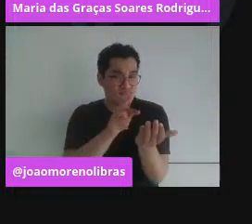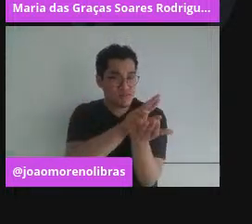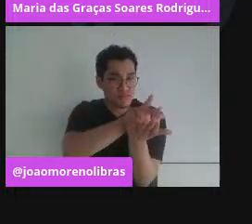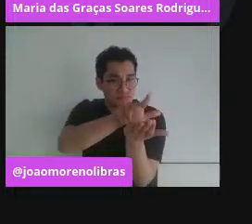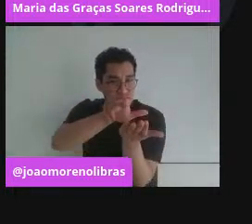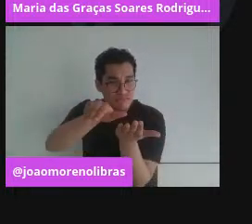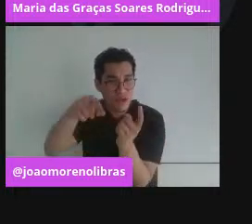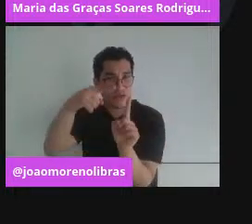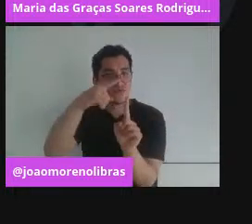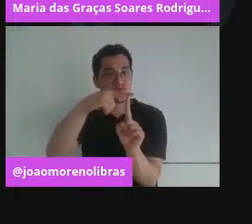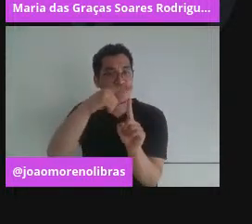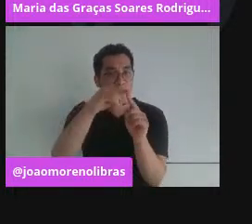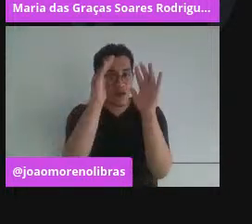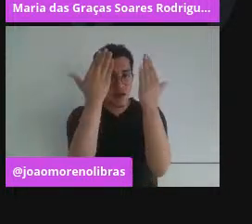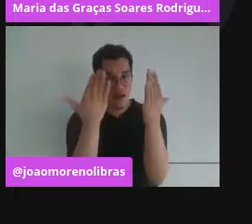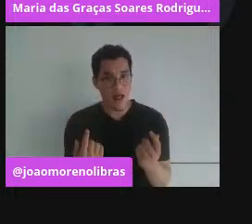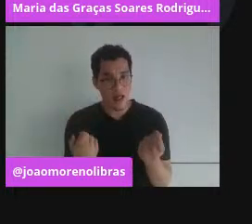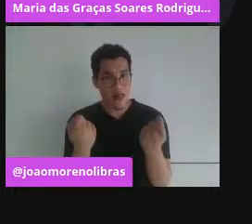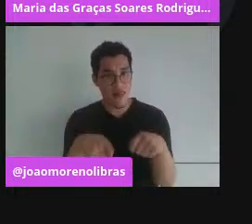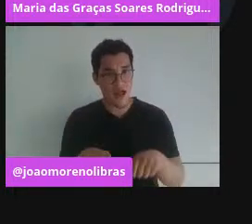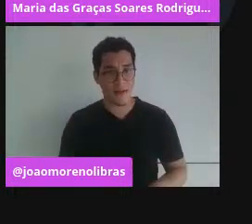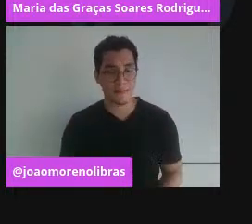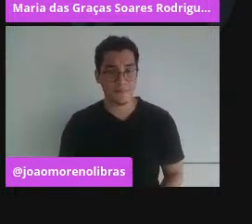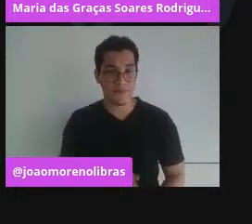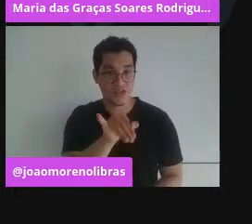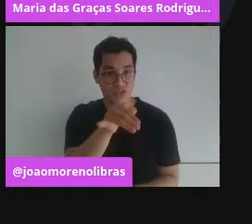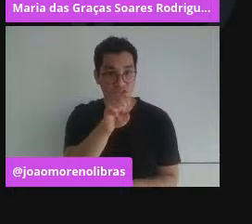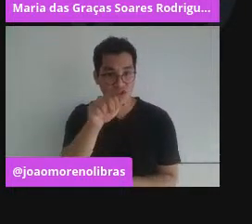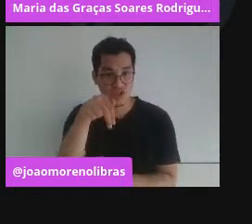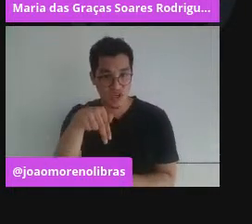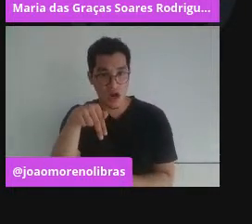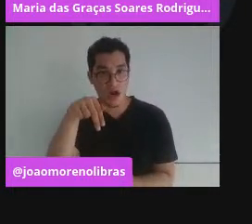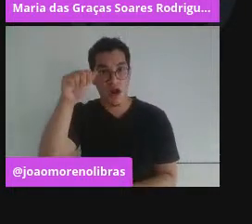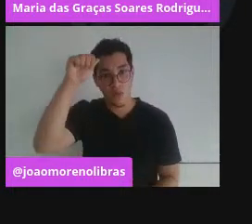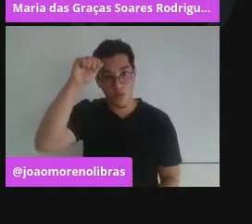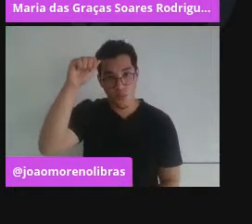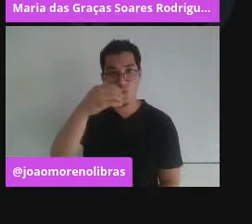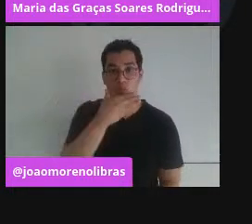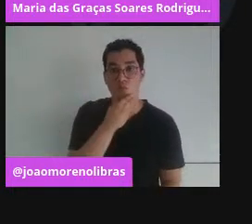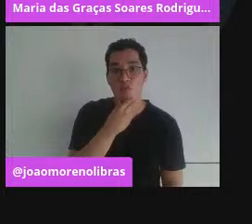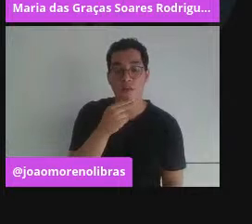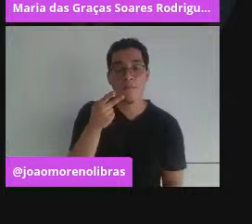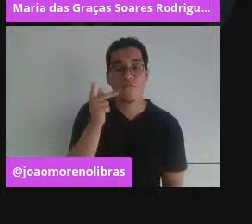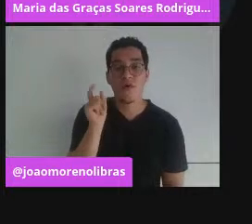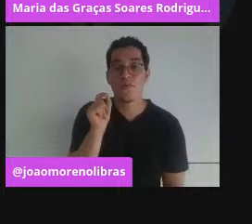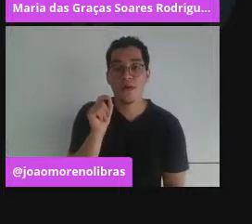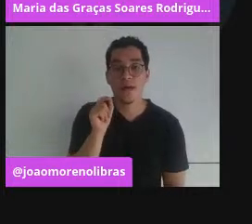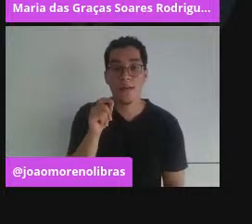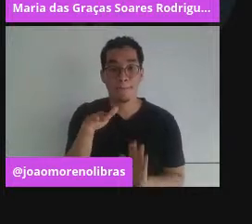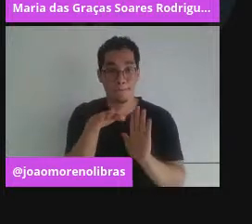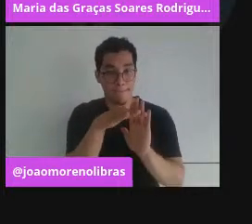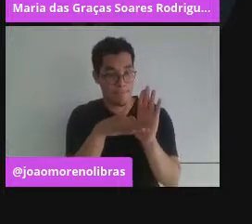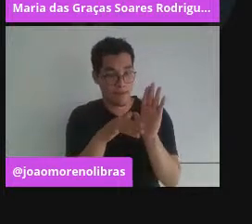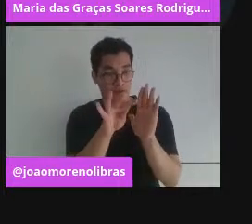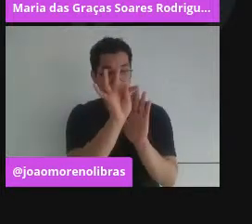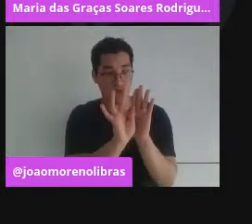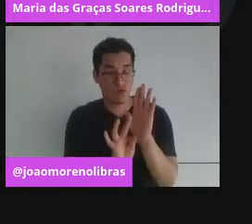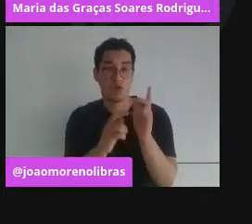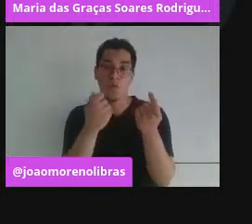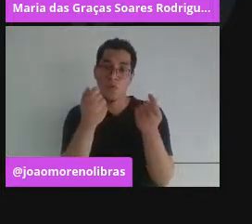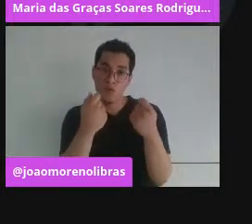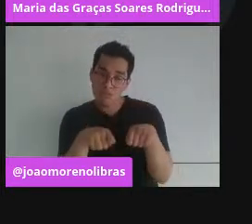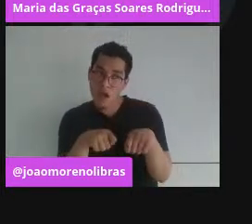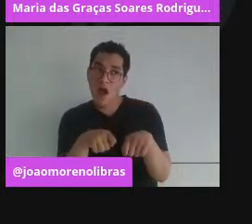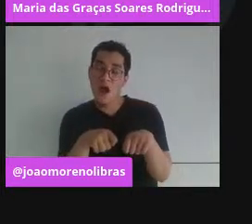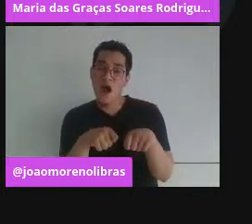Então, o que é que nos diz Jean-Michel Adam sobre o plano de texto? Abro aspas. Um plano de texto pode ser convencional, isto